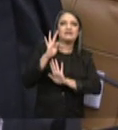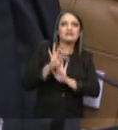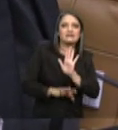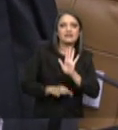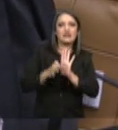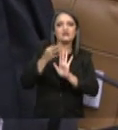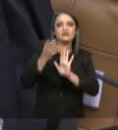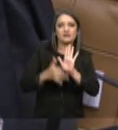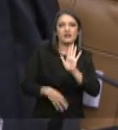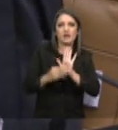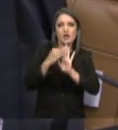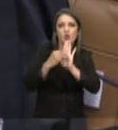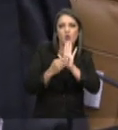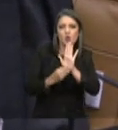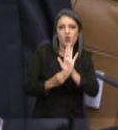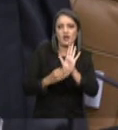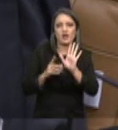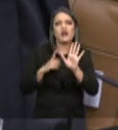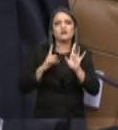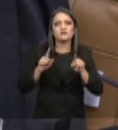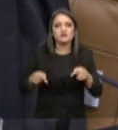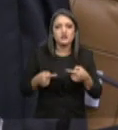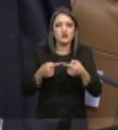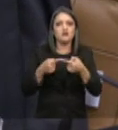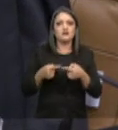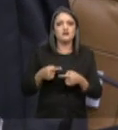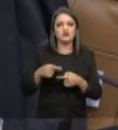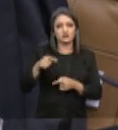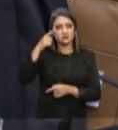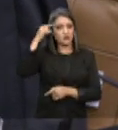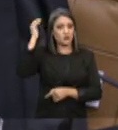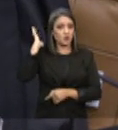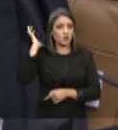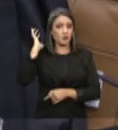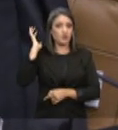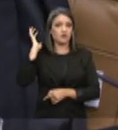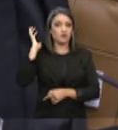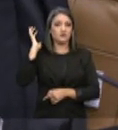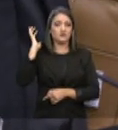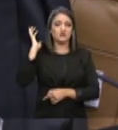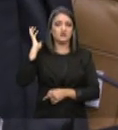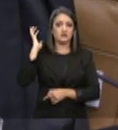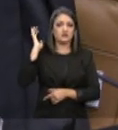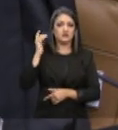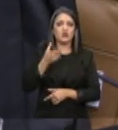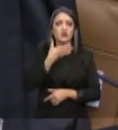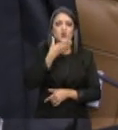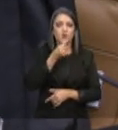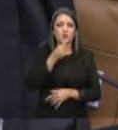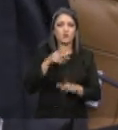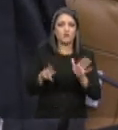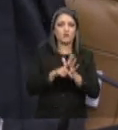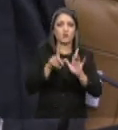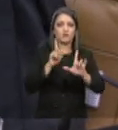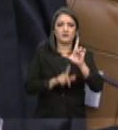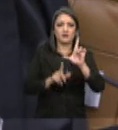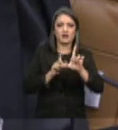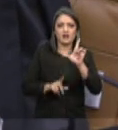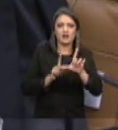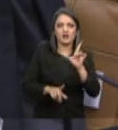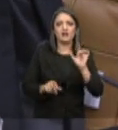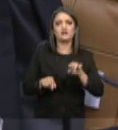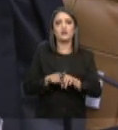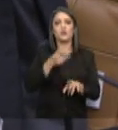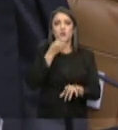fazer jus a Rui que era um homem de letras patrono também da de